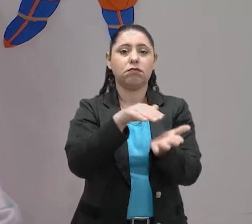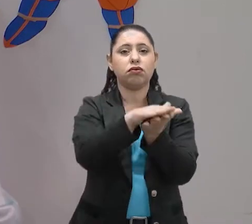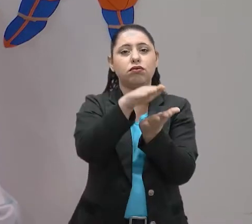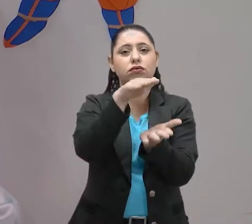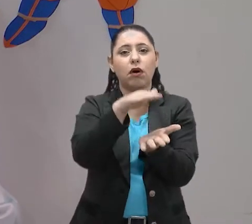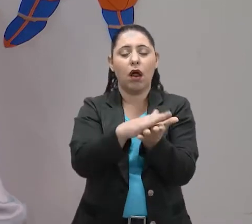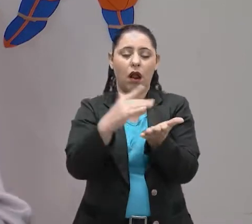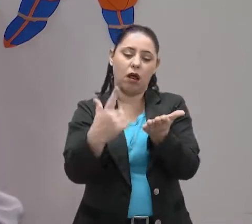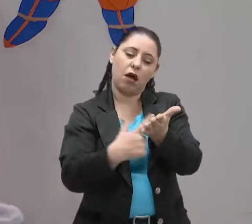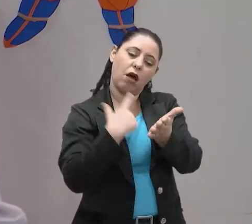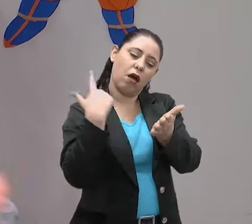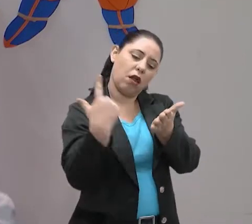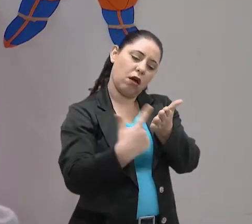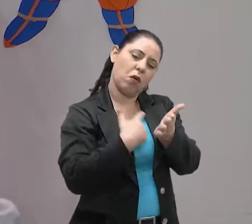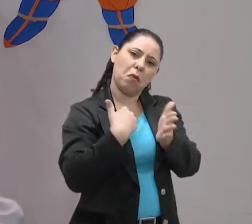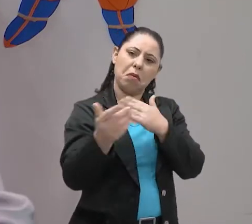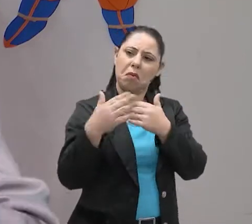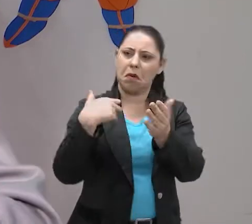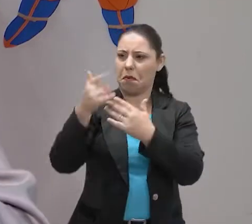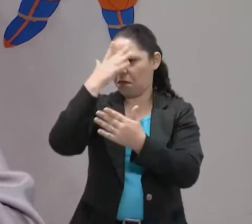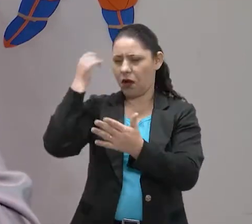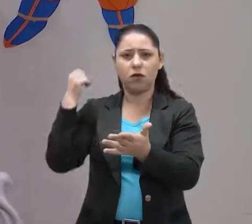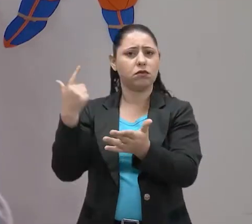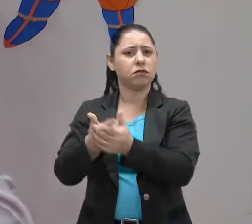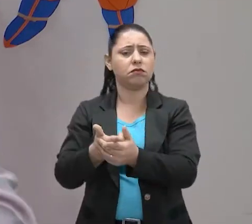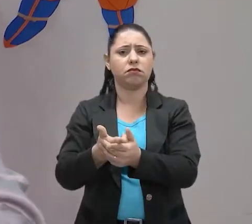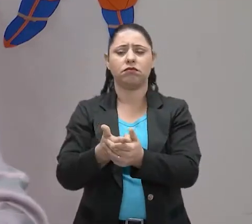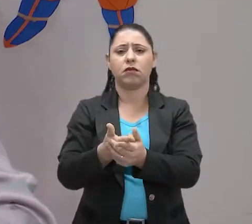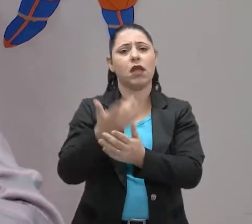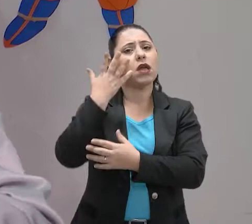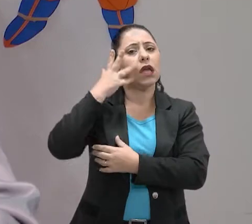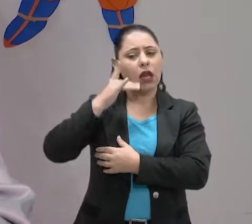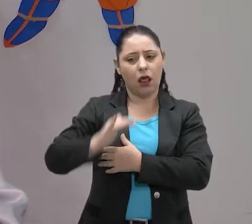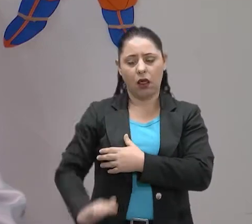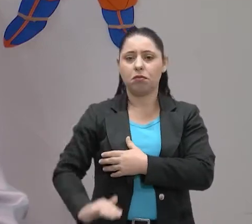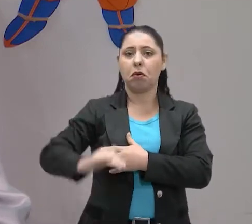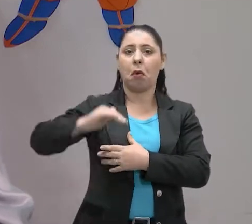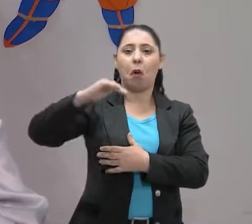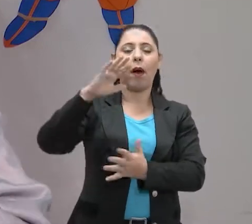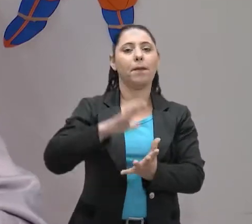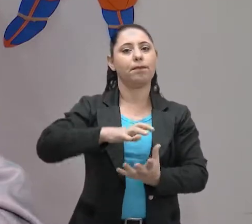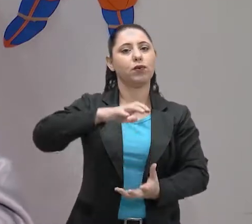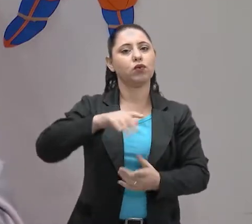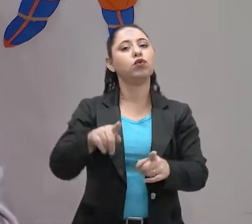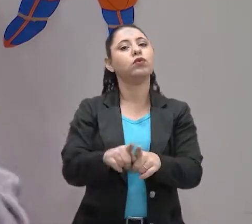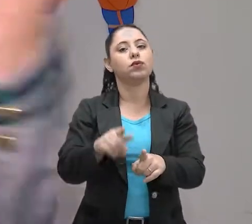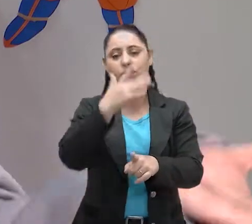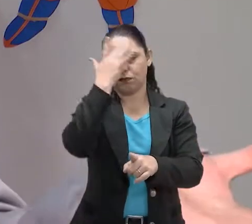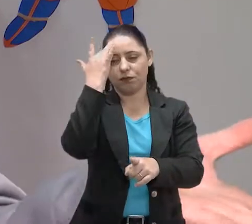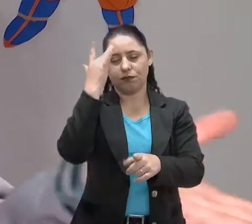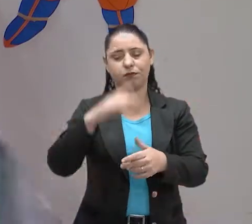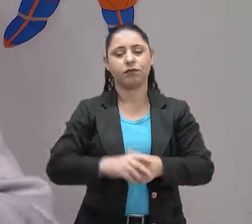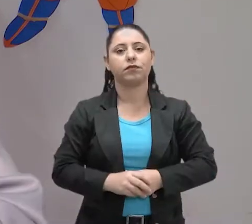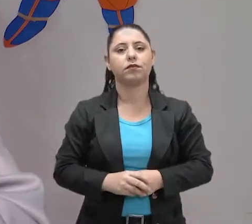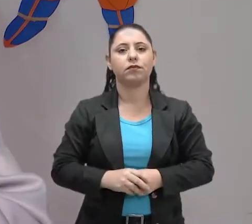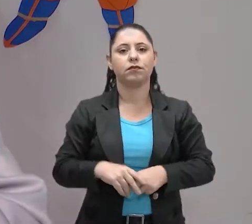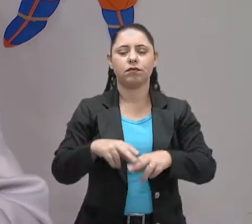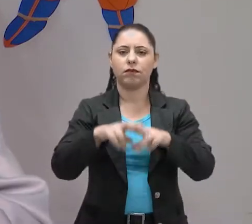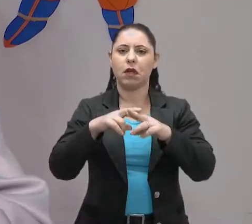eles são publicados em revistas e qualquer pessoa compra, tipo, desde crianças até